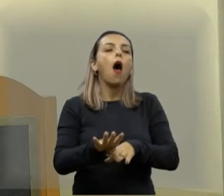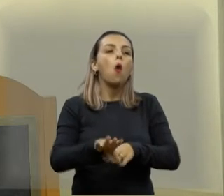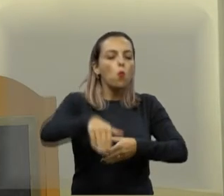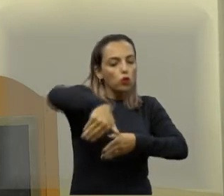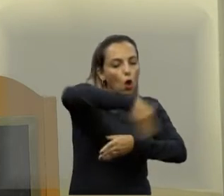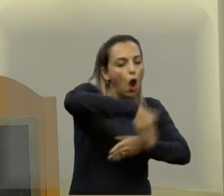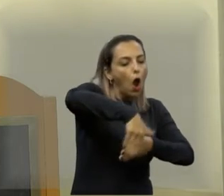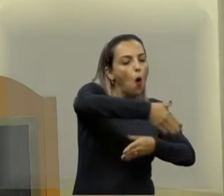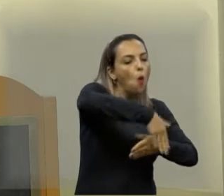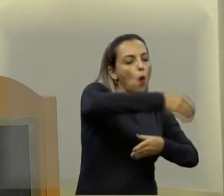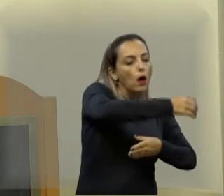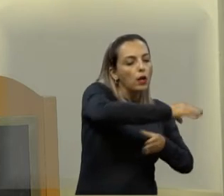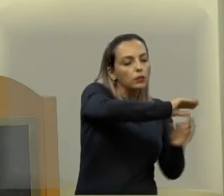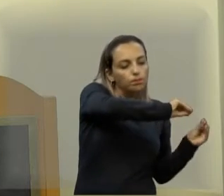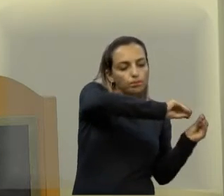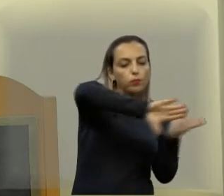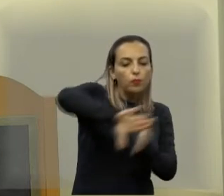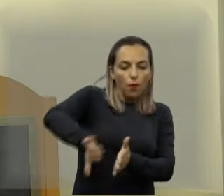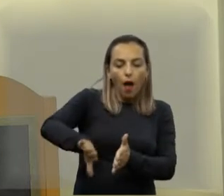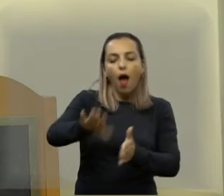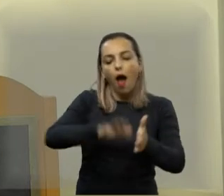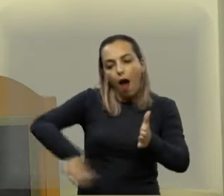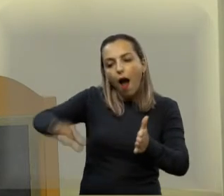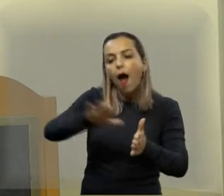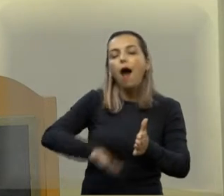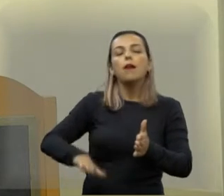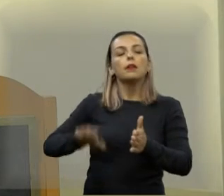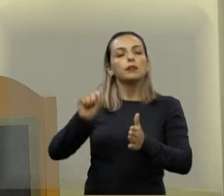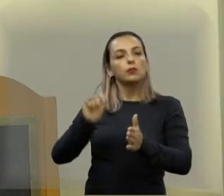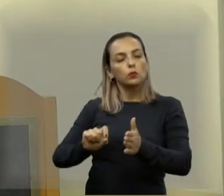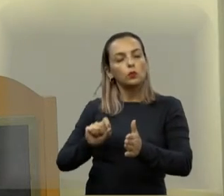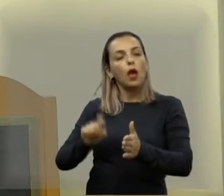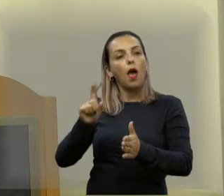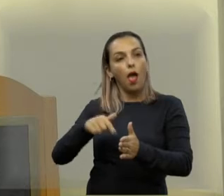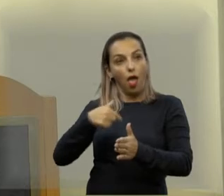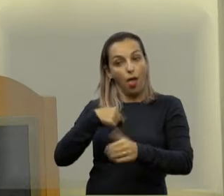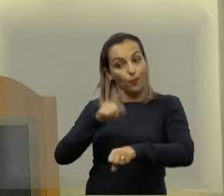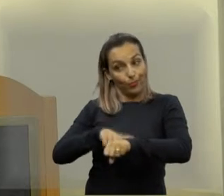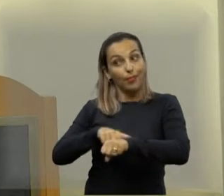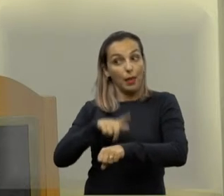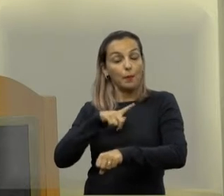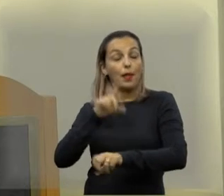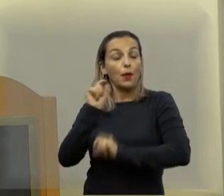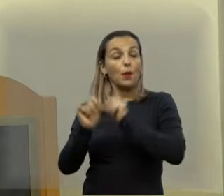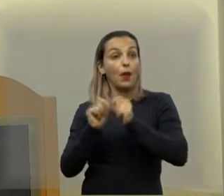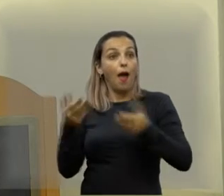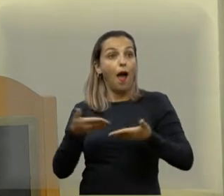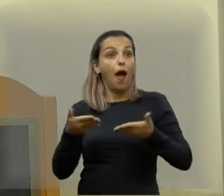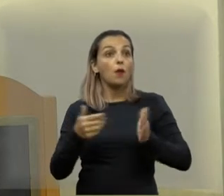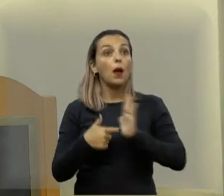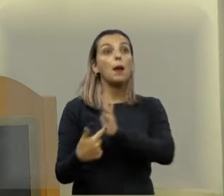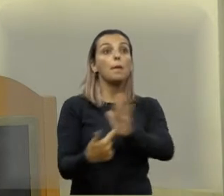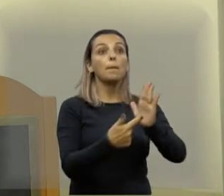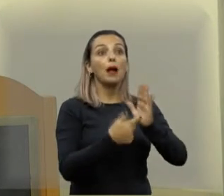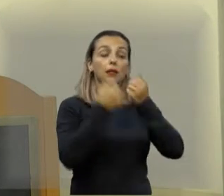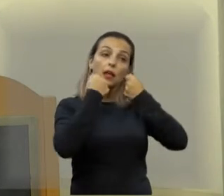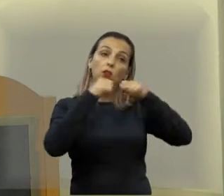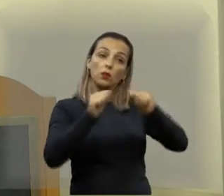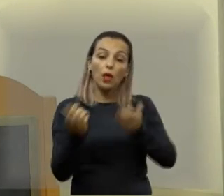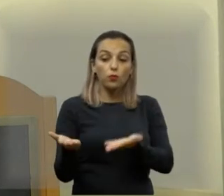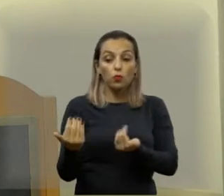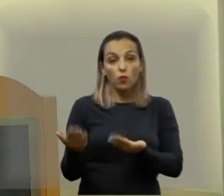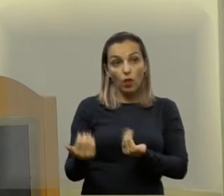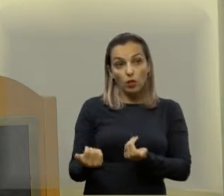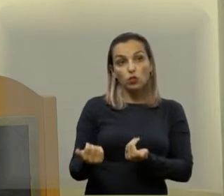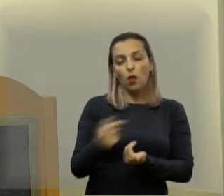entidades a juventude da rua pensar em resgatar essa Juventude e quando bater um pouquinho de tempo eu vou apresentar assessoria de juventude para